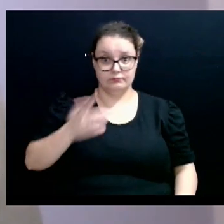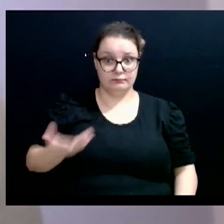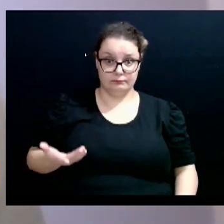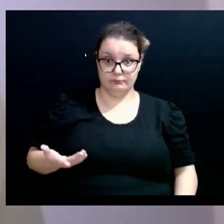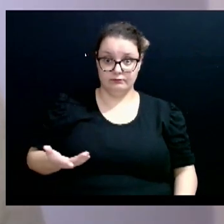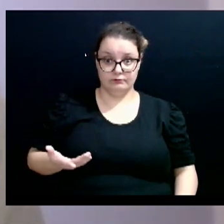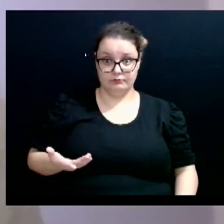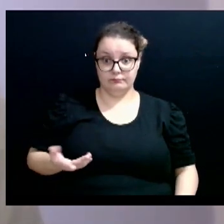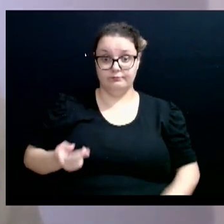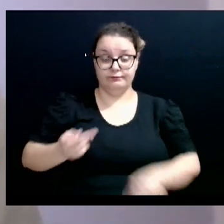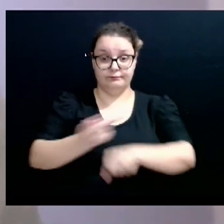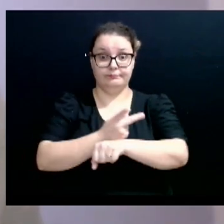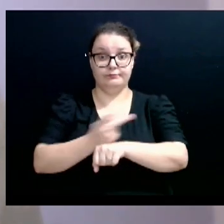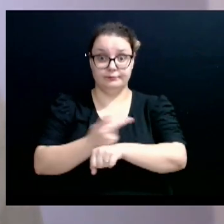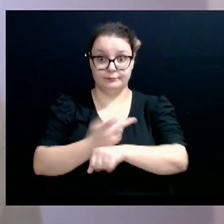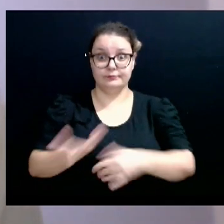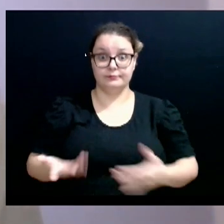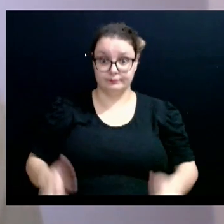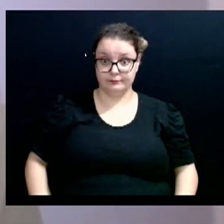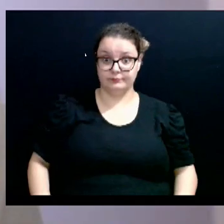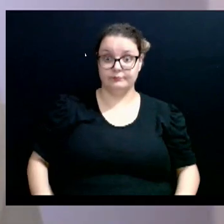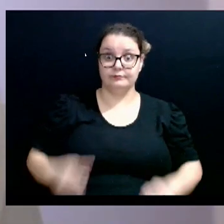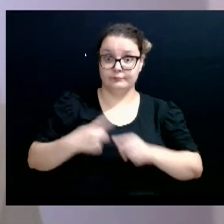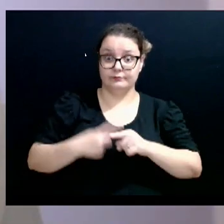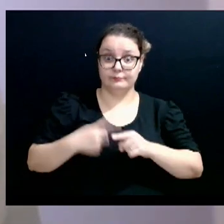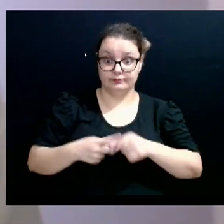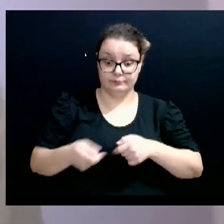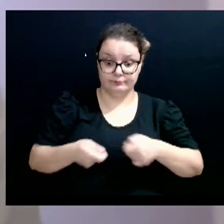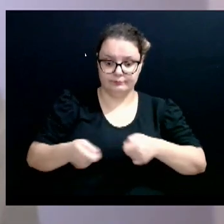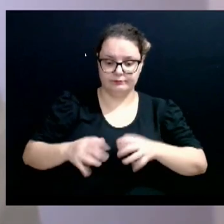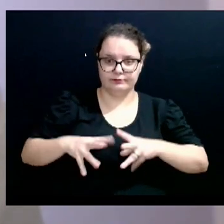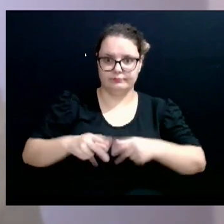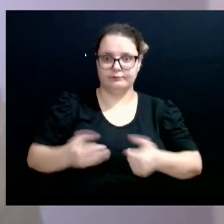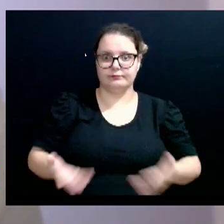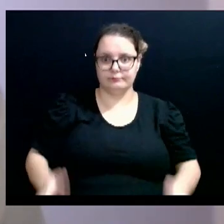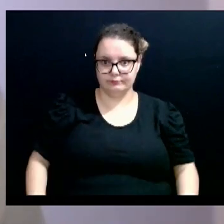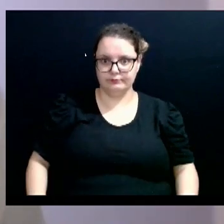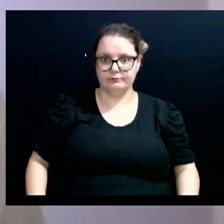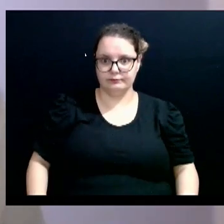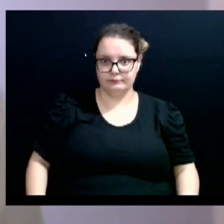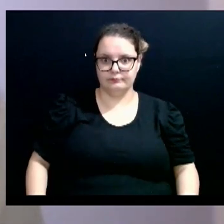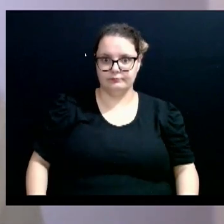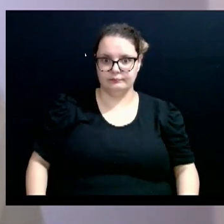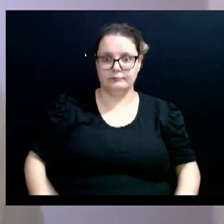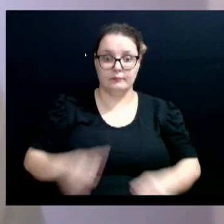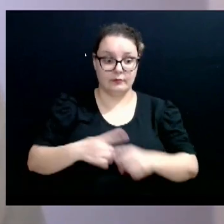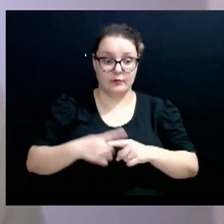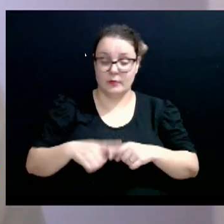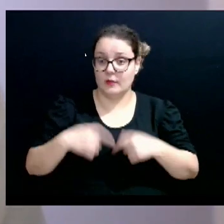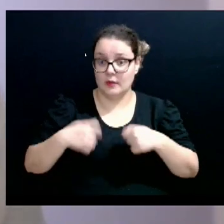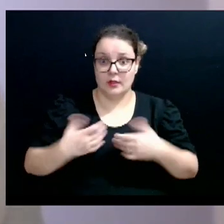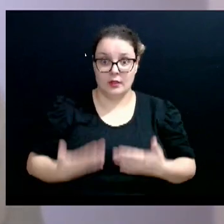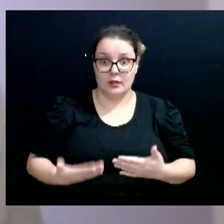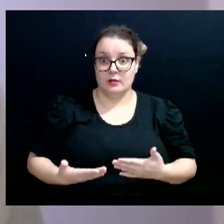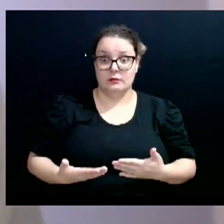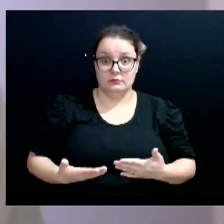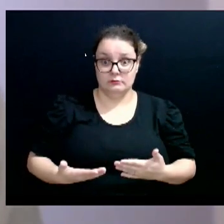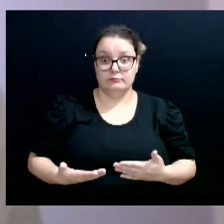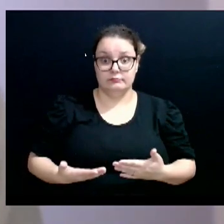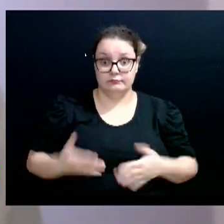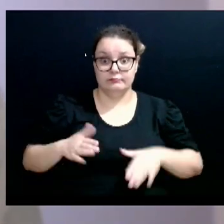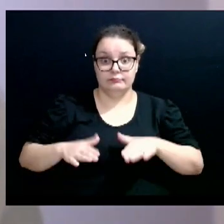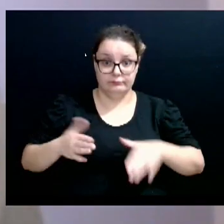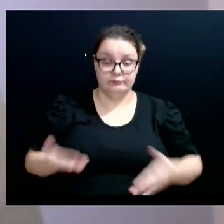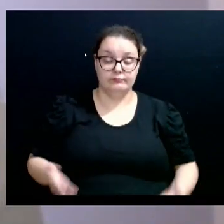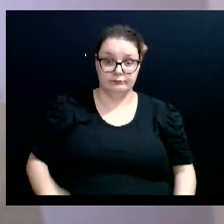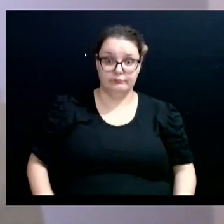por que ela quer esse controle todo, porque ela tem essa necessidade de controle, às vezes. Então, pensar de onde está